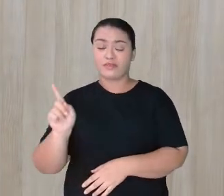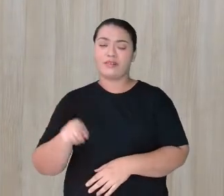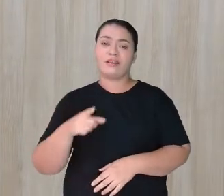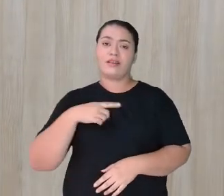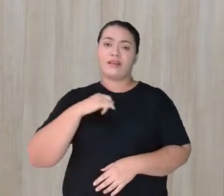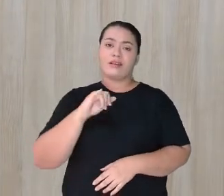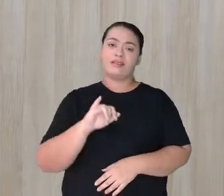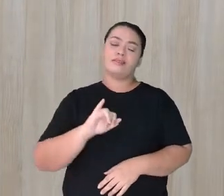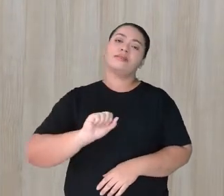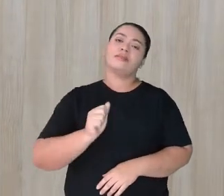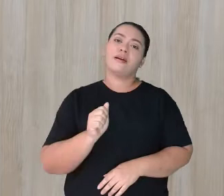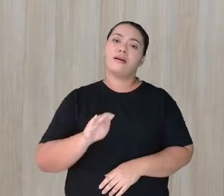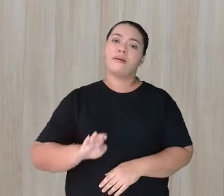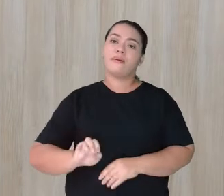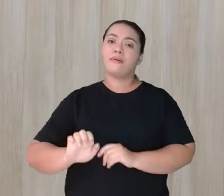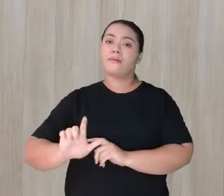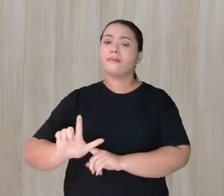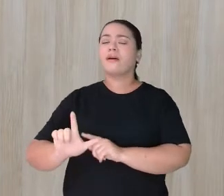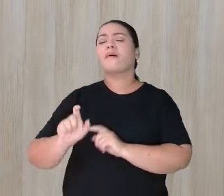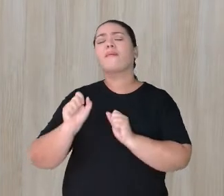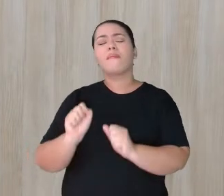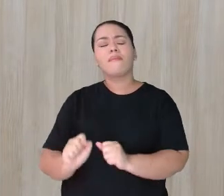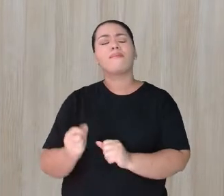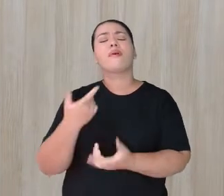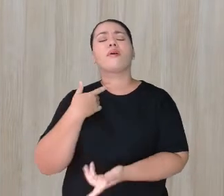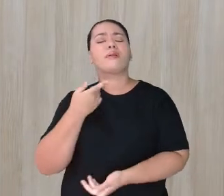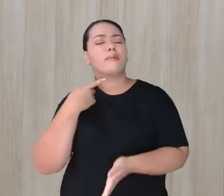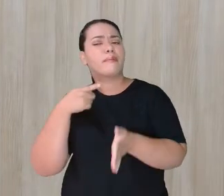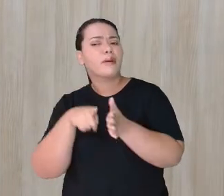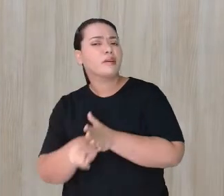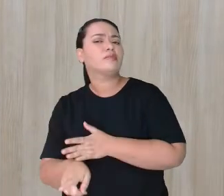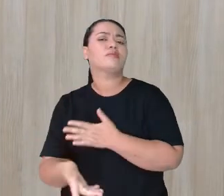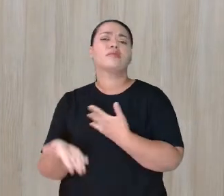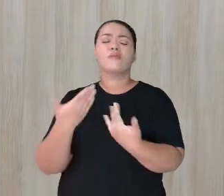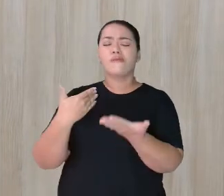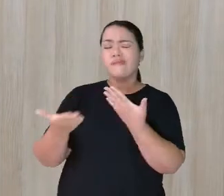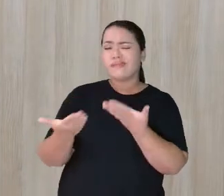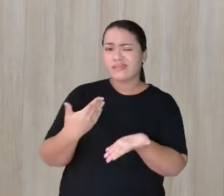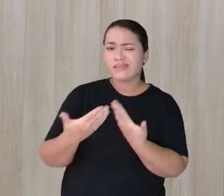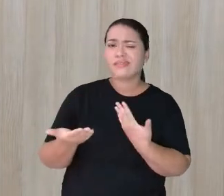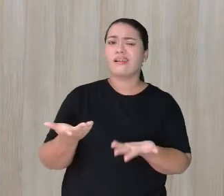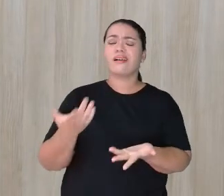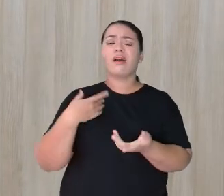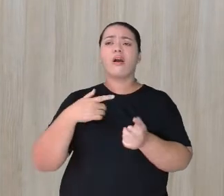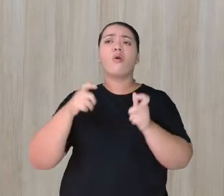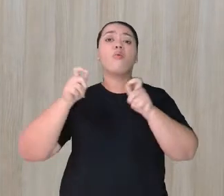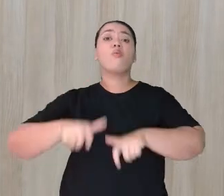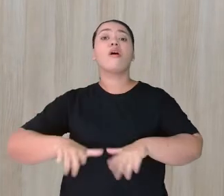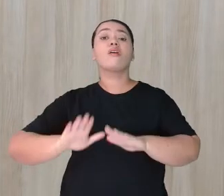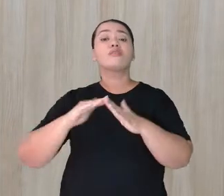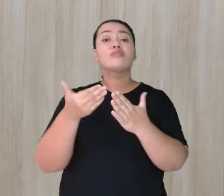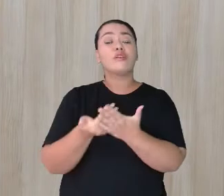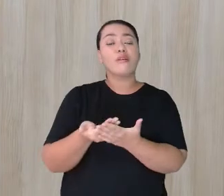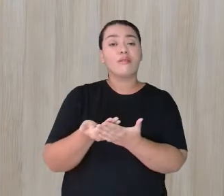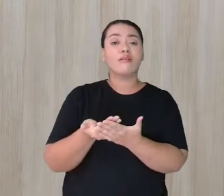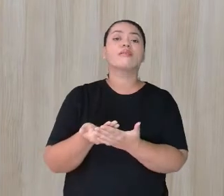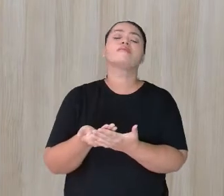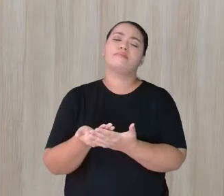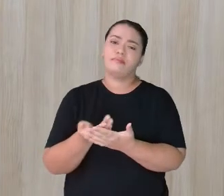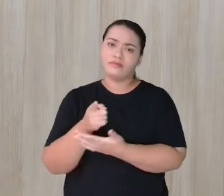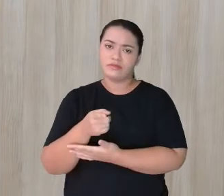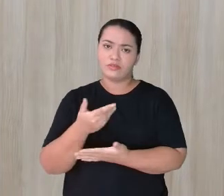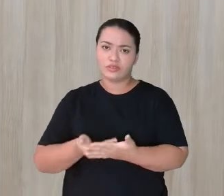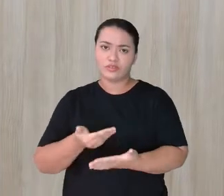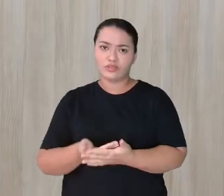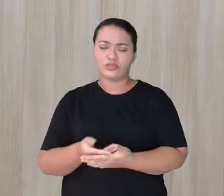e vocês podem fazer pergunta, podem conversar com ela, se identificar, dizer qual escola você estuda. Então é importante